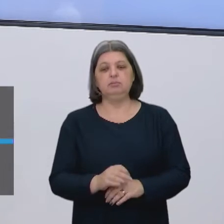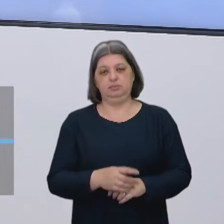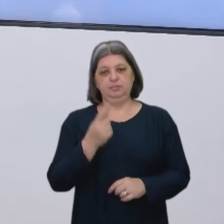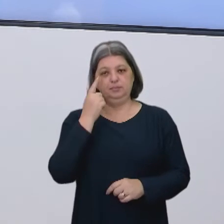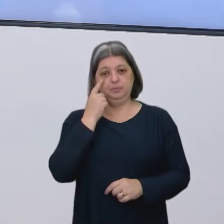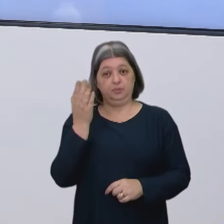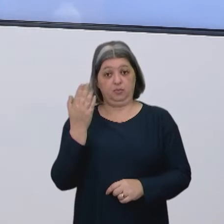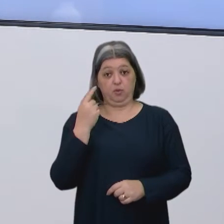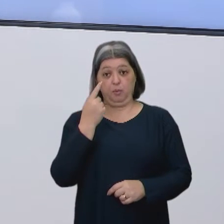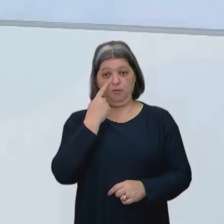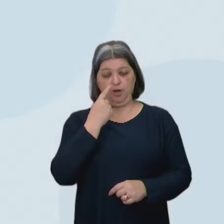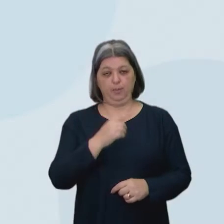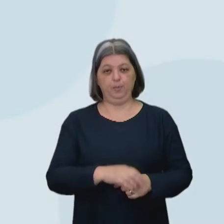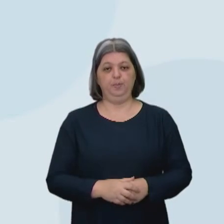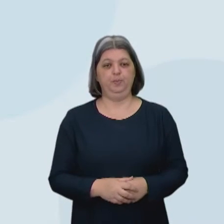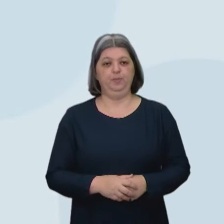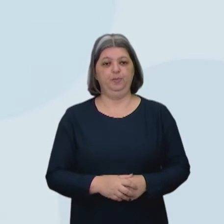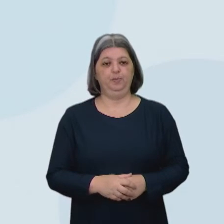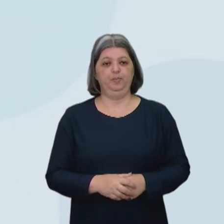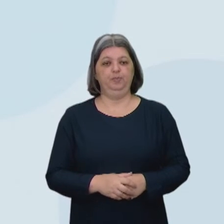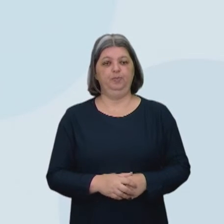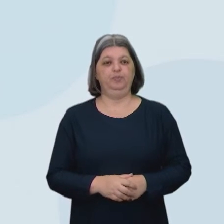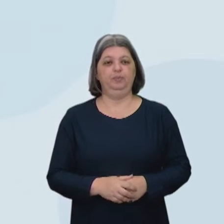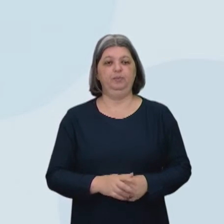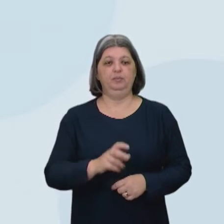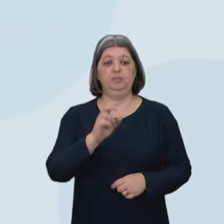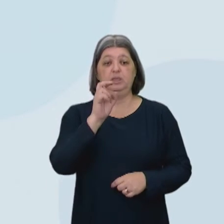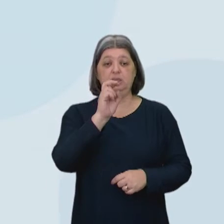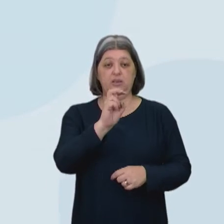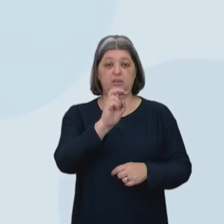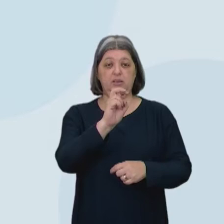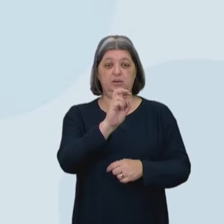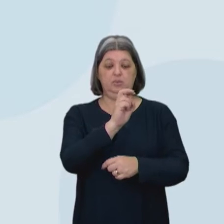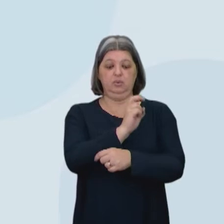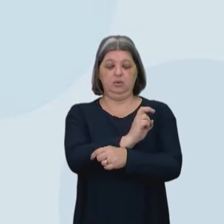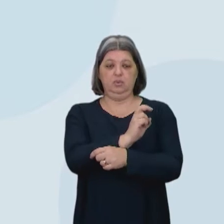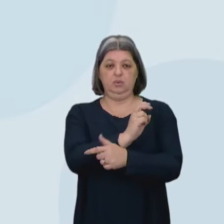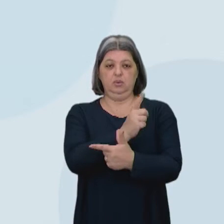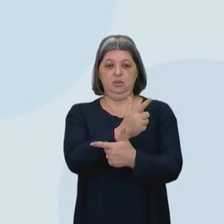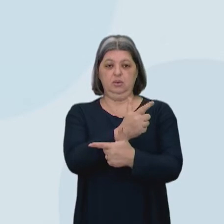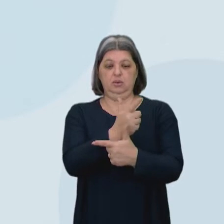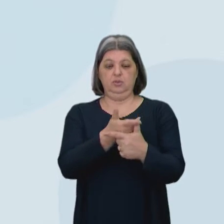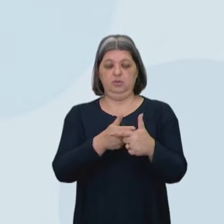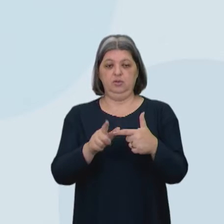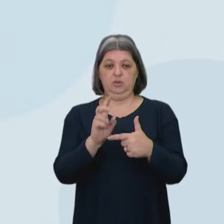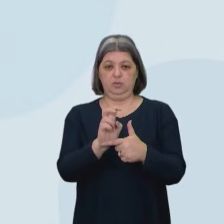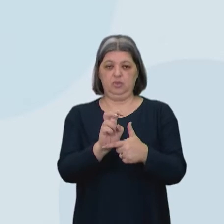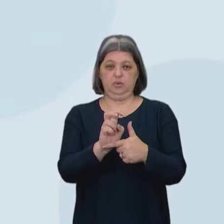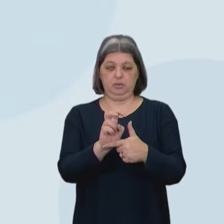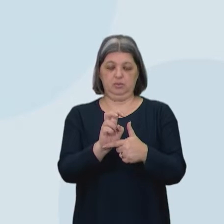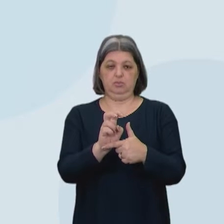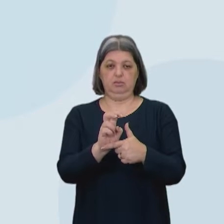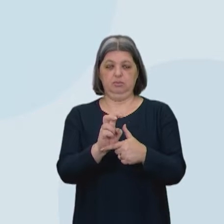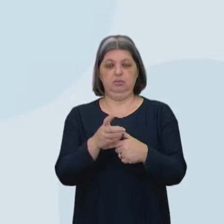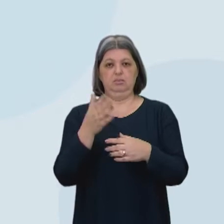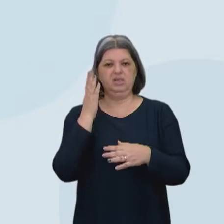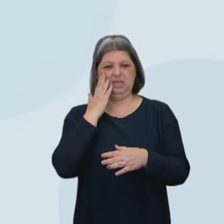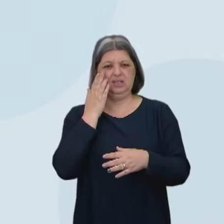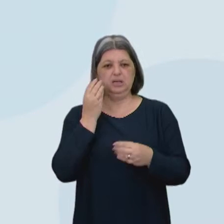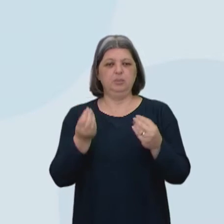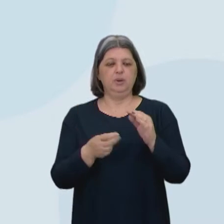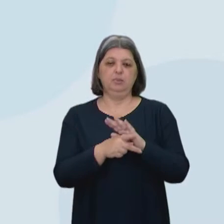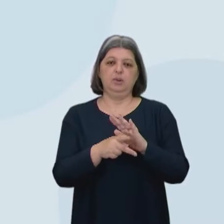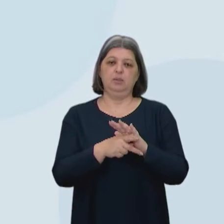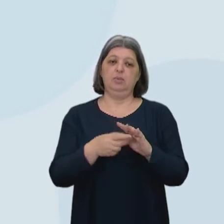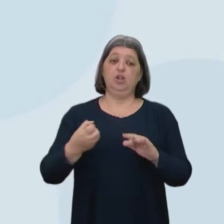lá? 5 dividido por 8. Tá bom, professora, já vi que o 5 é menor que 8, então já vi que já vai ser